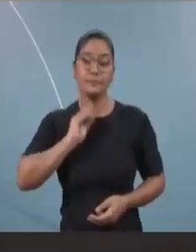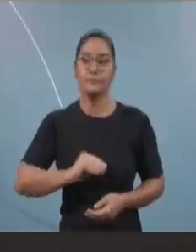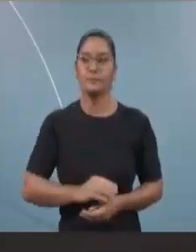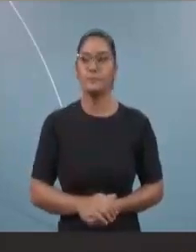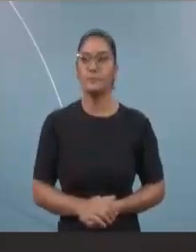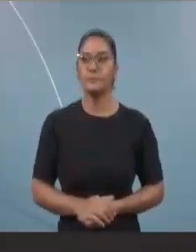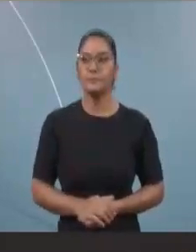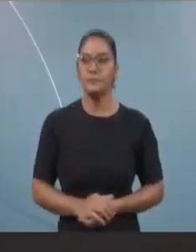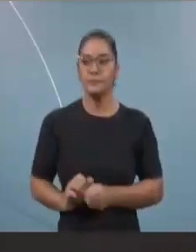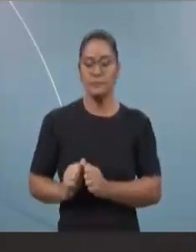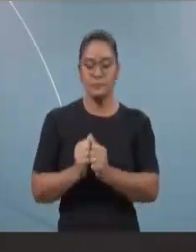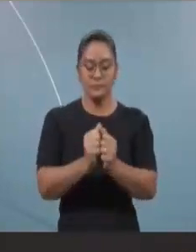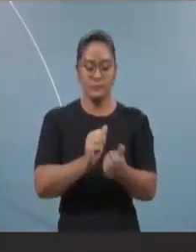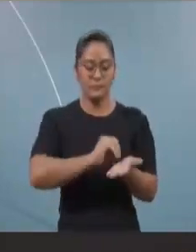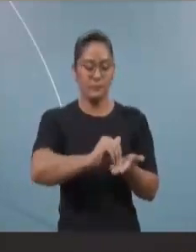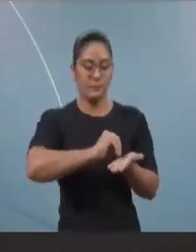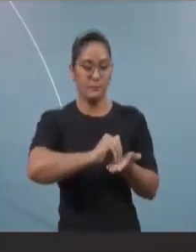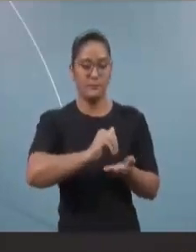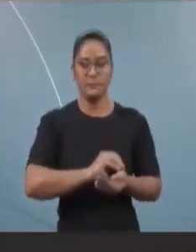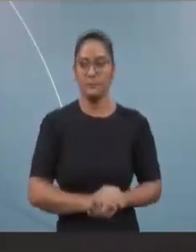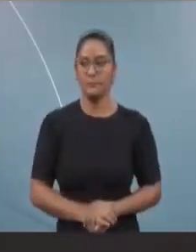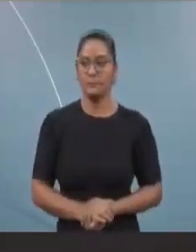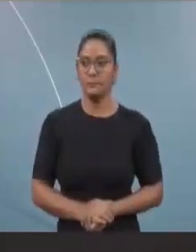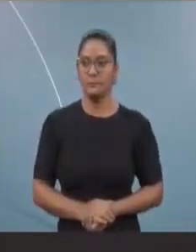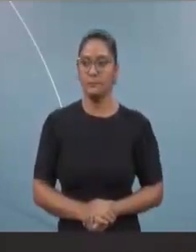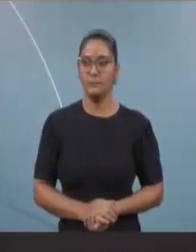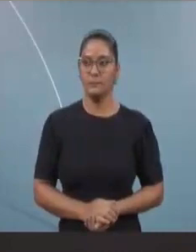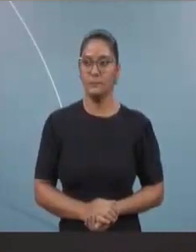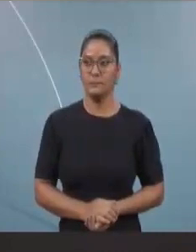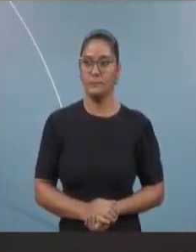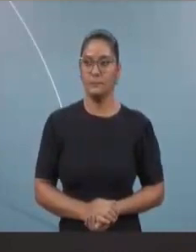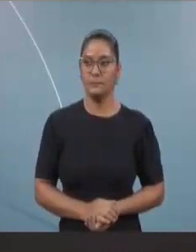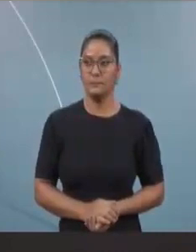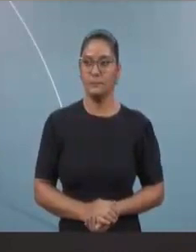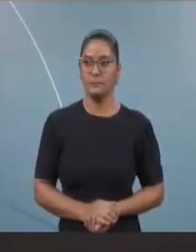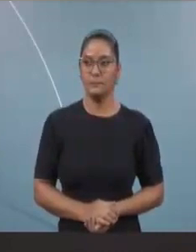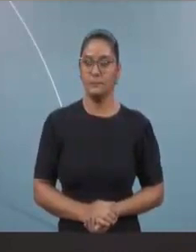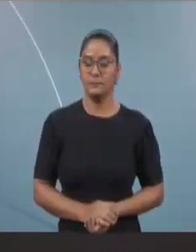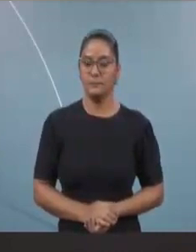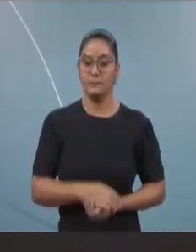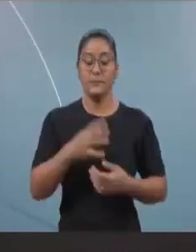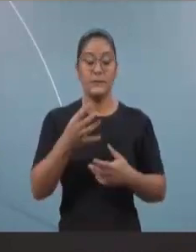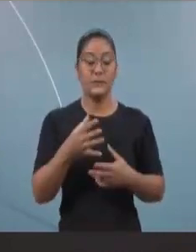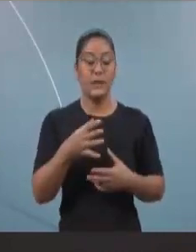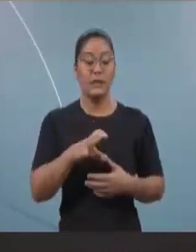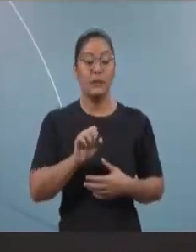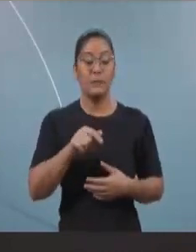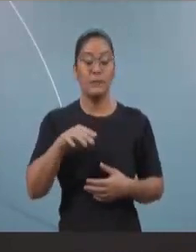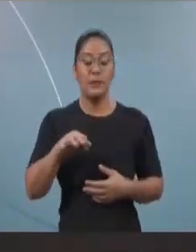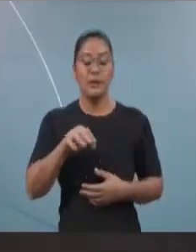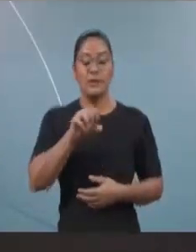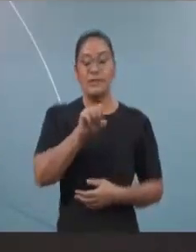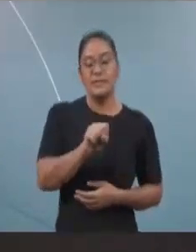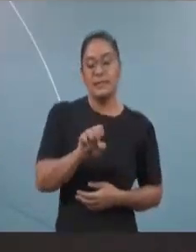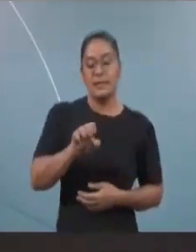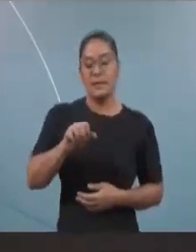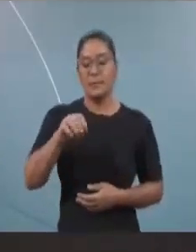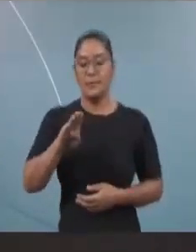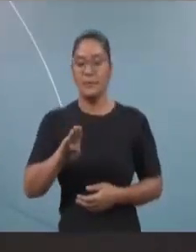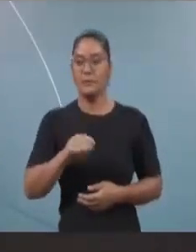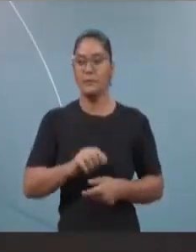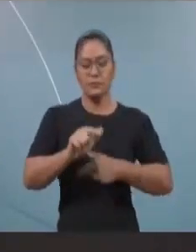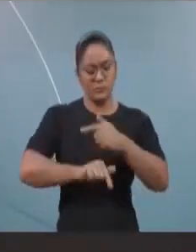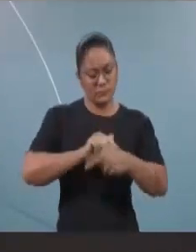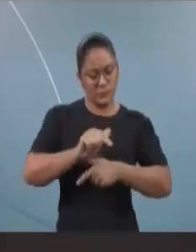Bezerra junto com a secretária junto com a companhia de habitação do estado aab que faz todo